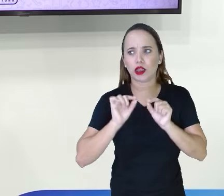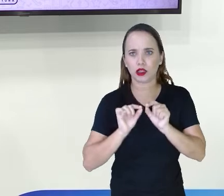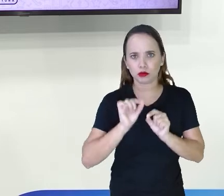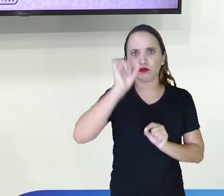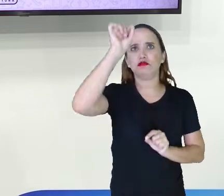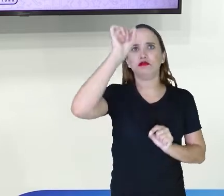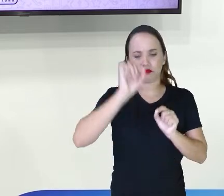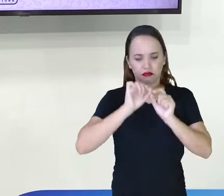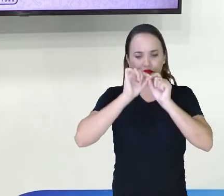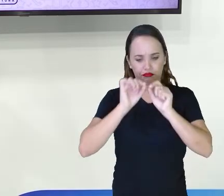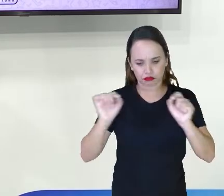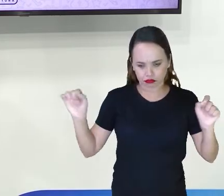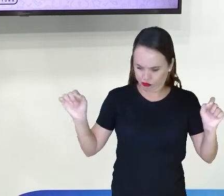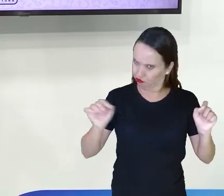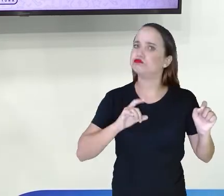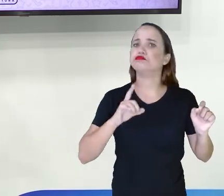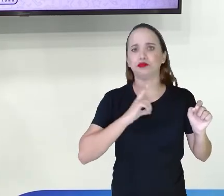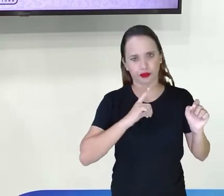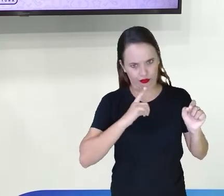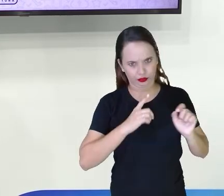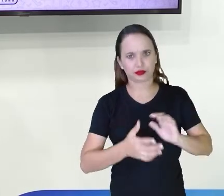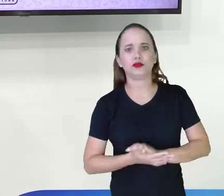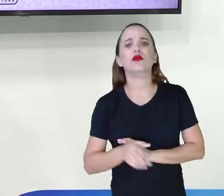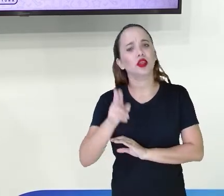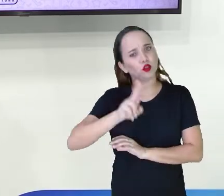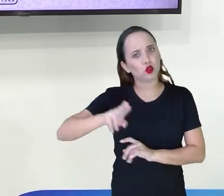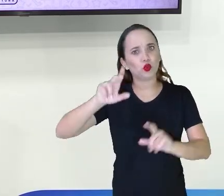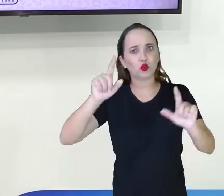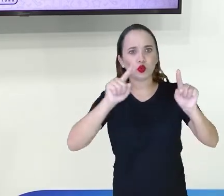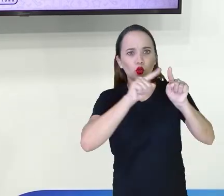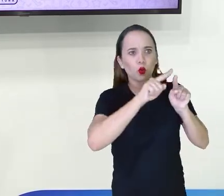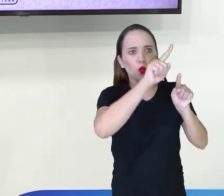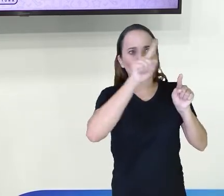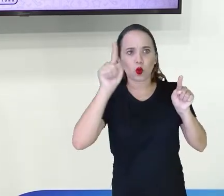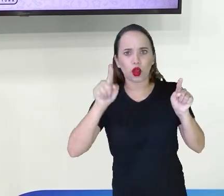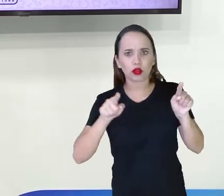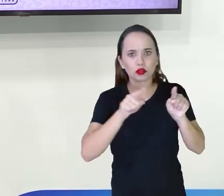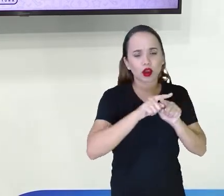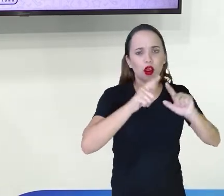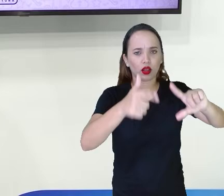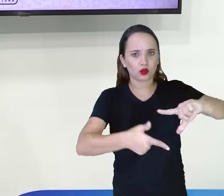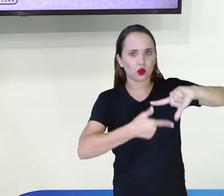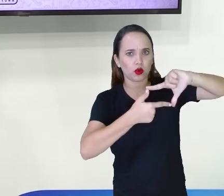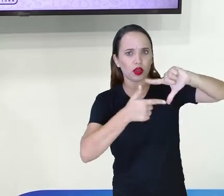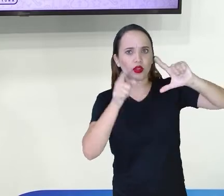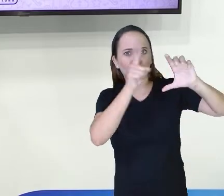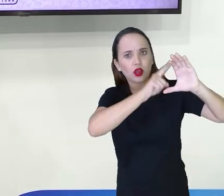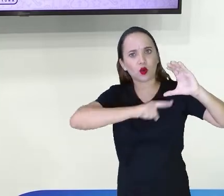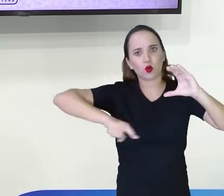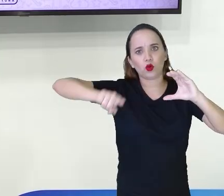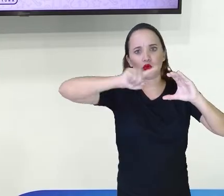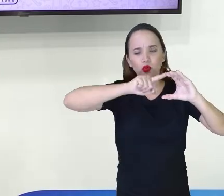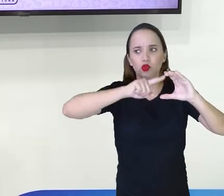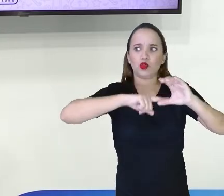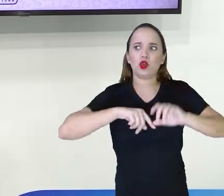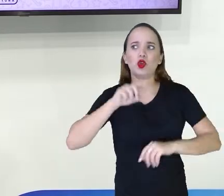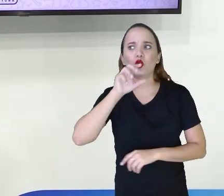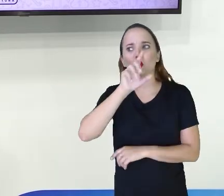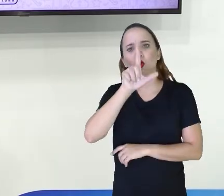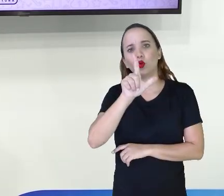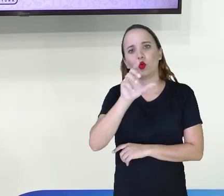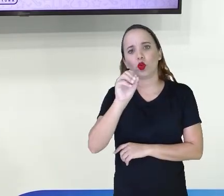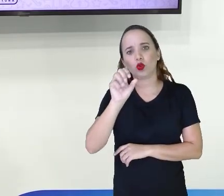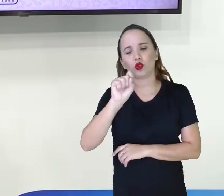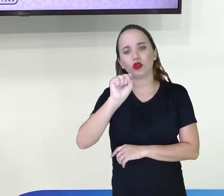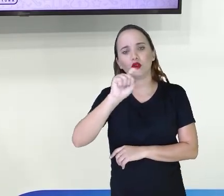altura, não foi isso? Aí a gente trabalhou quadrado, retângulo, círculo, losango, não